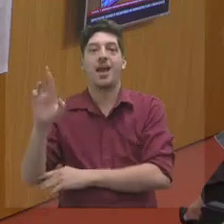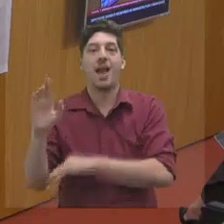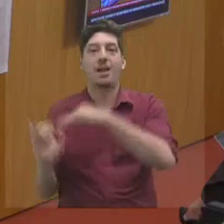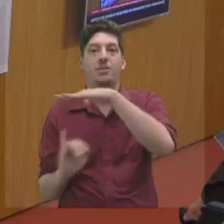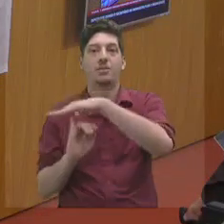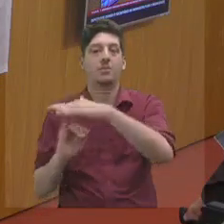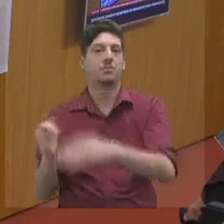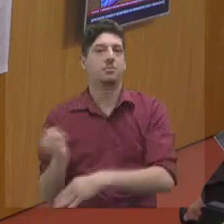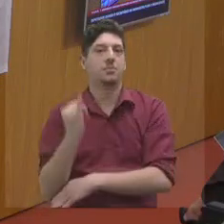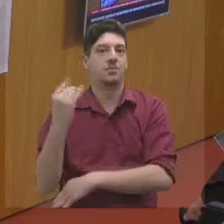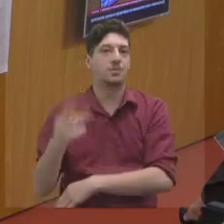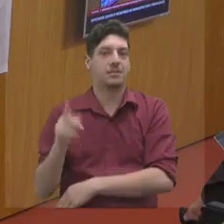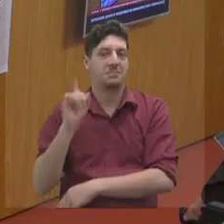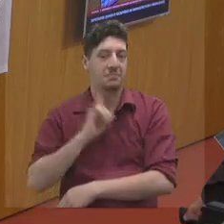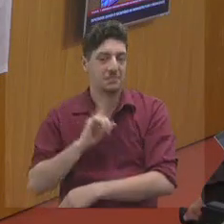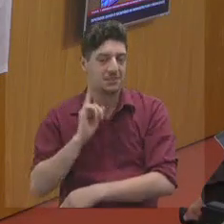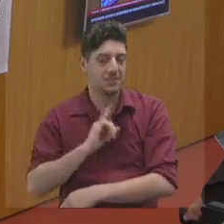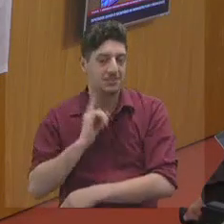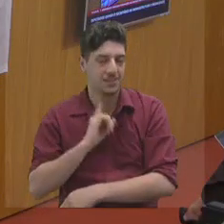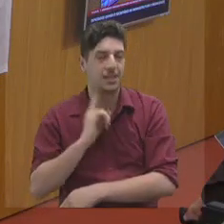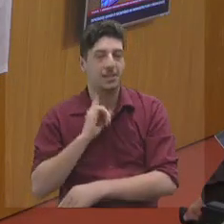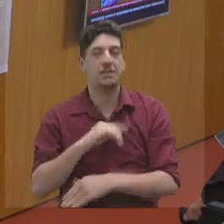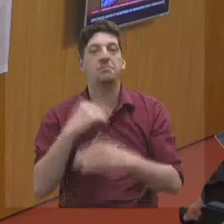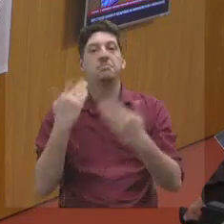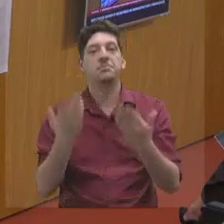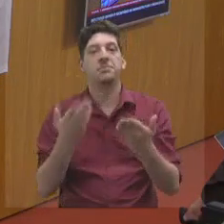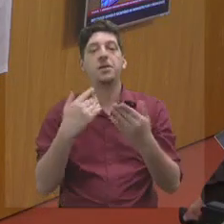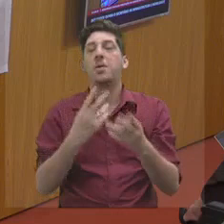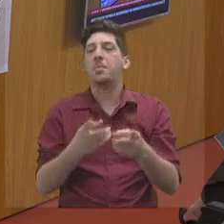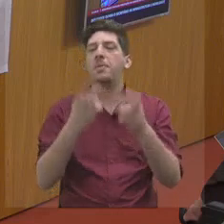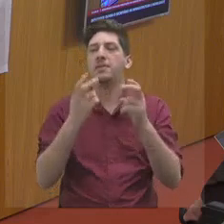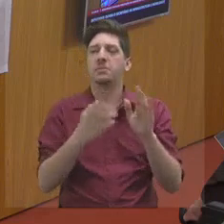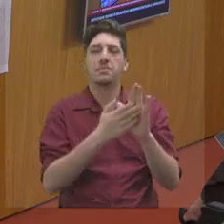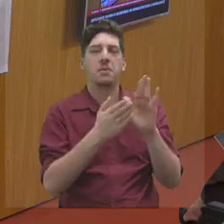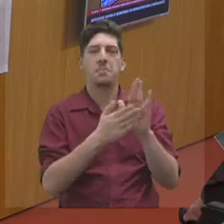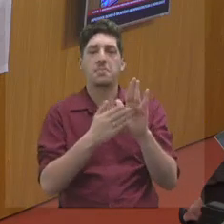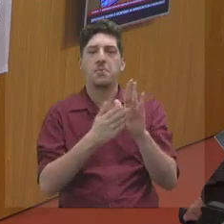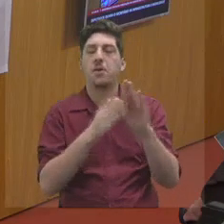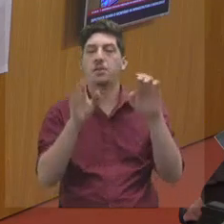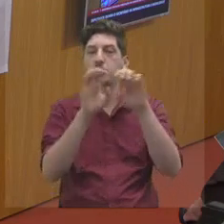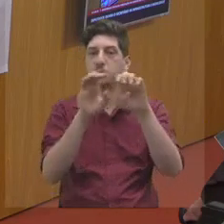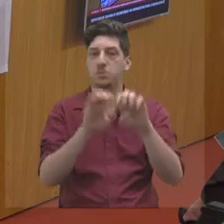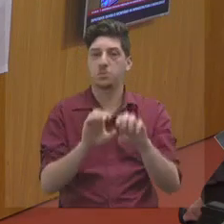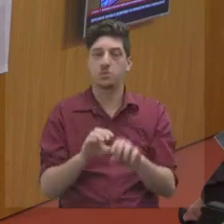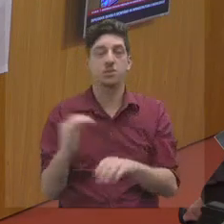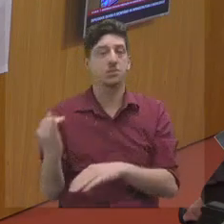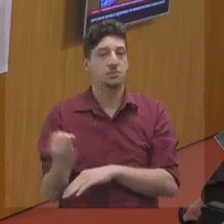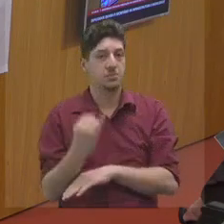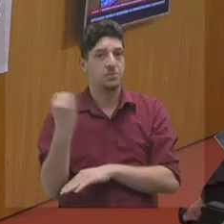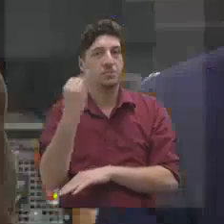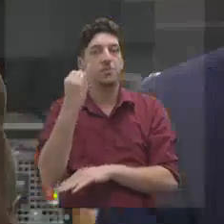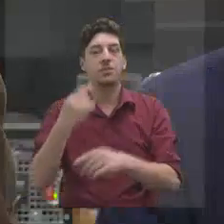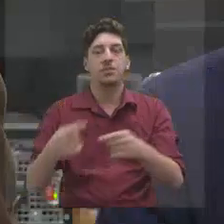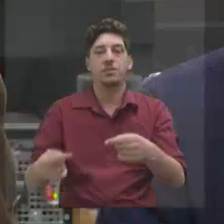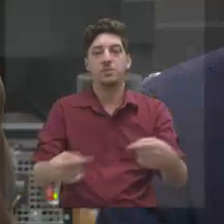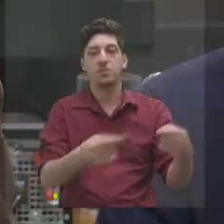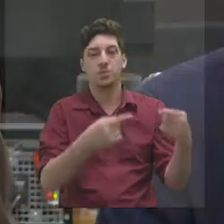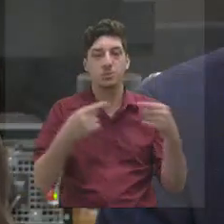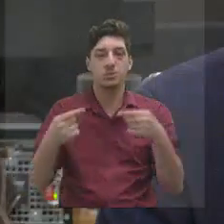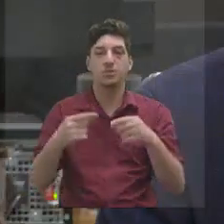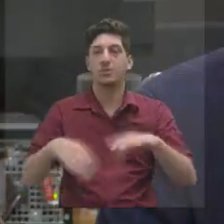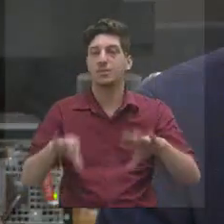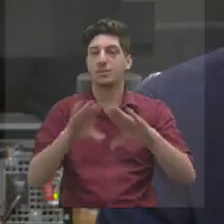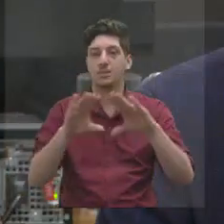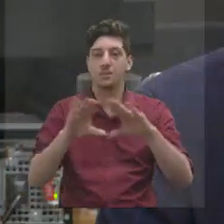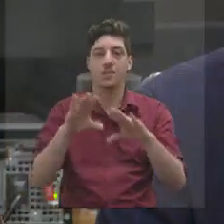para o estado de Minas Gerais e eu vejo essa pauta da infraestrutura com uma pauta fundamental na discussão da Assembleia fiscaliza